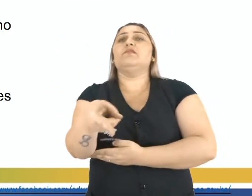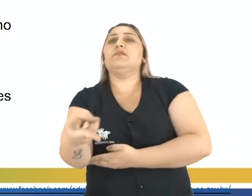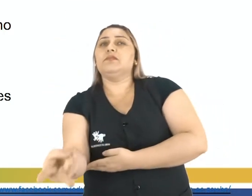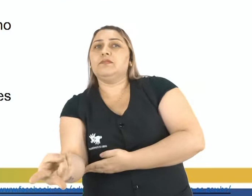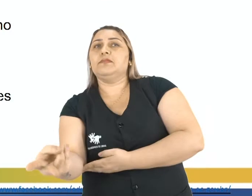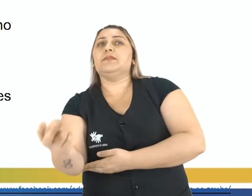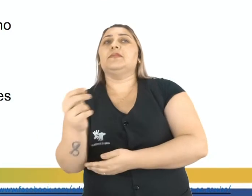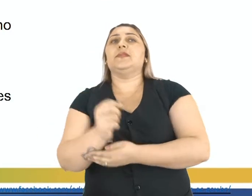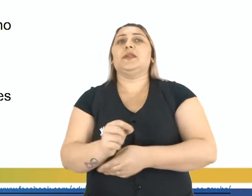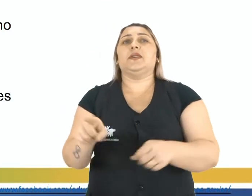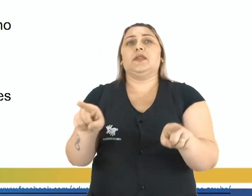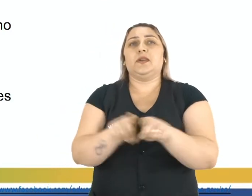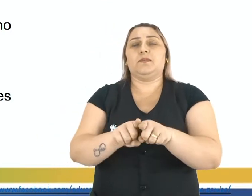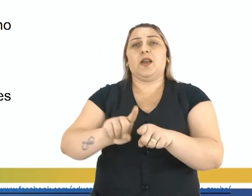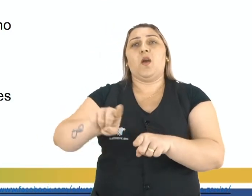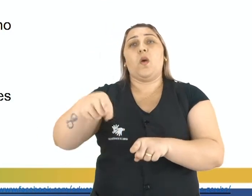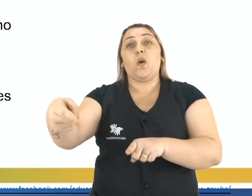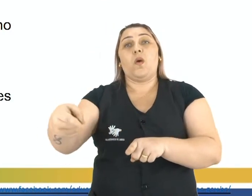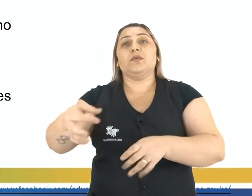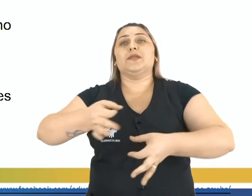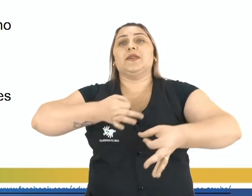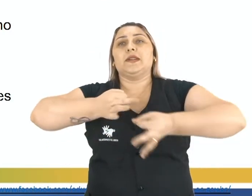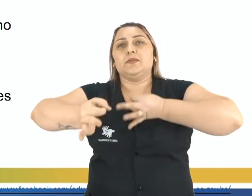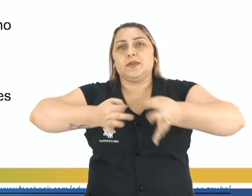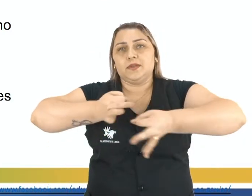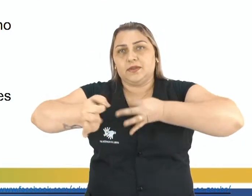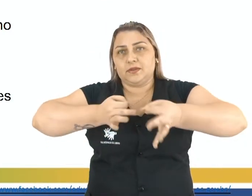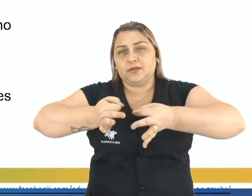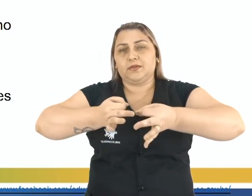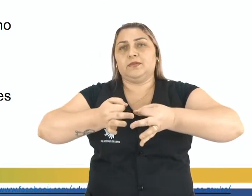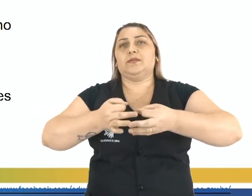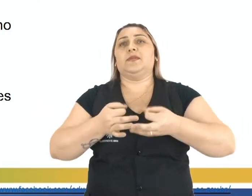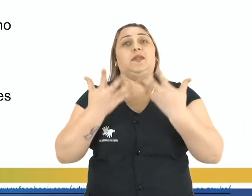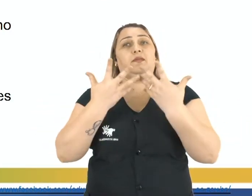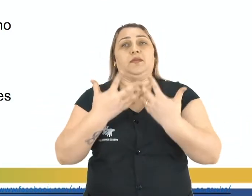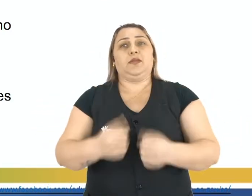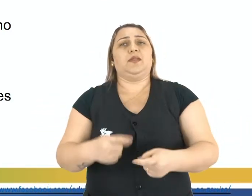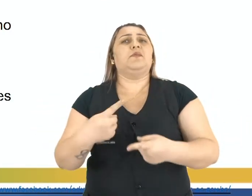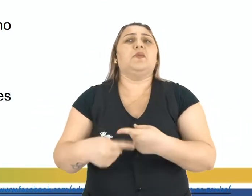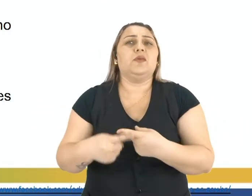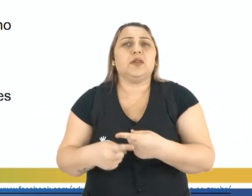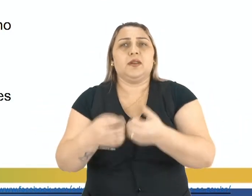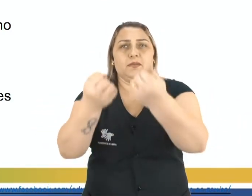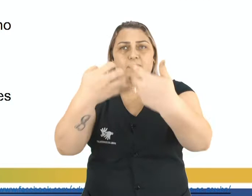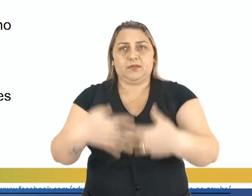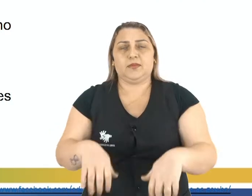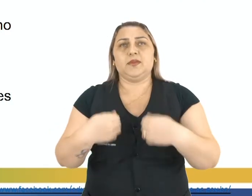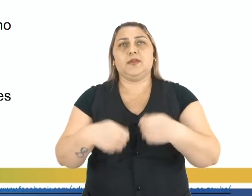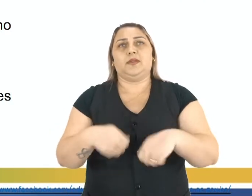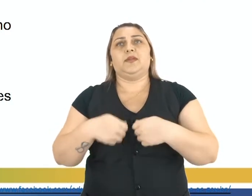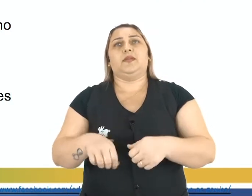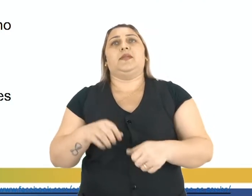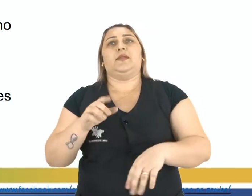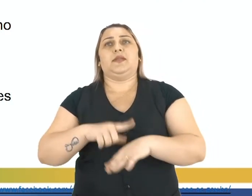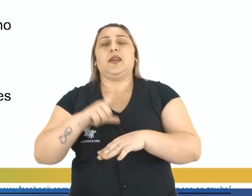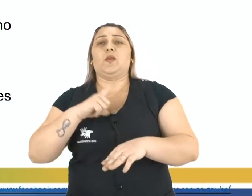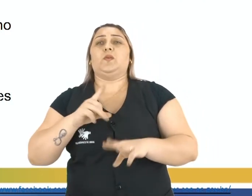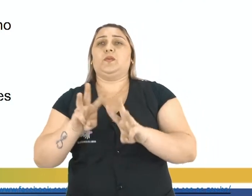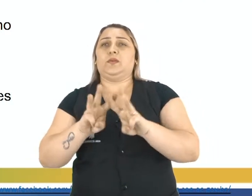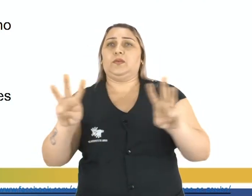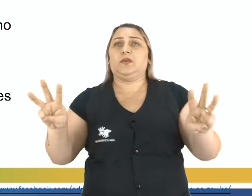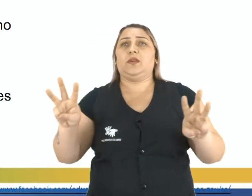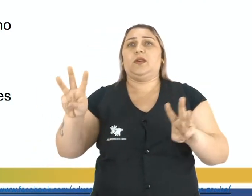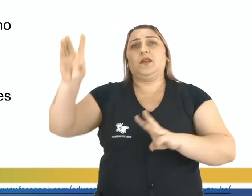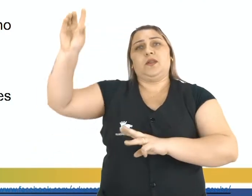de causa e consequência. E também tem a contra-argumentação. Para você que quer aprender um pouco mais, tem o site que eu deixei